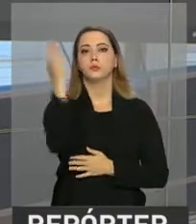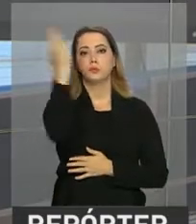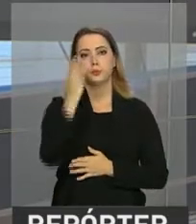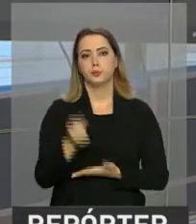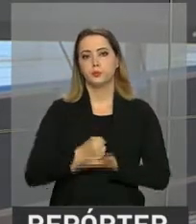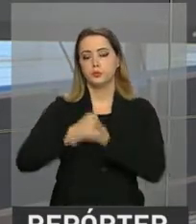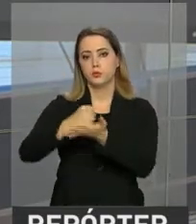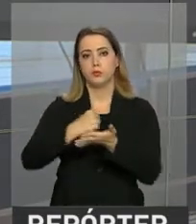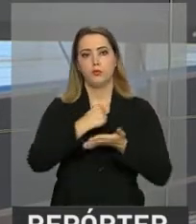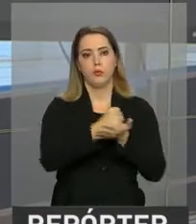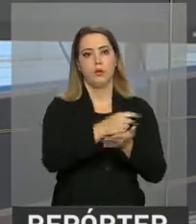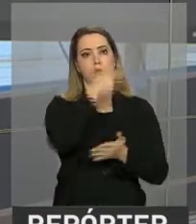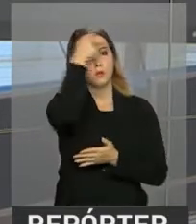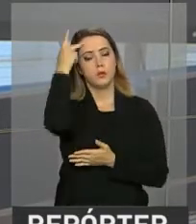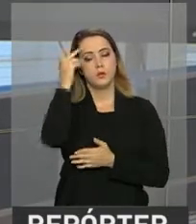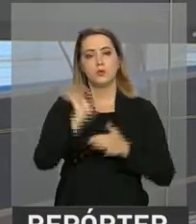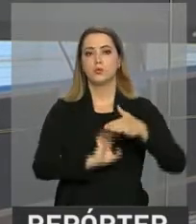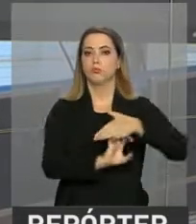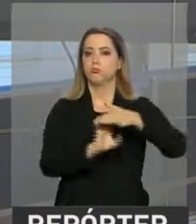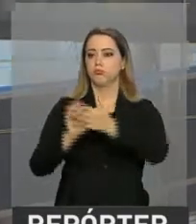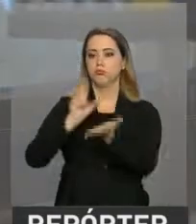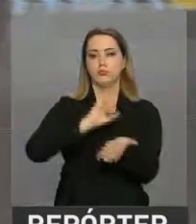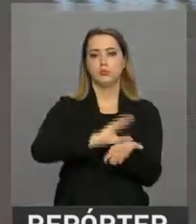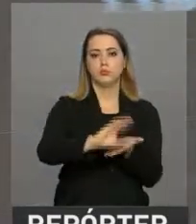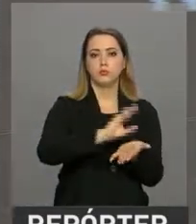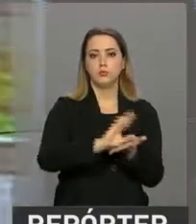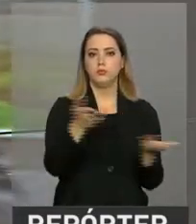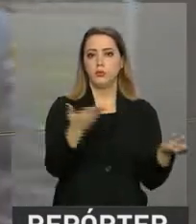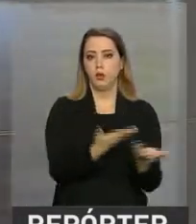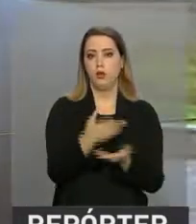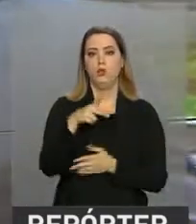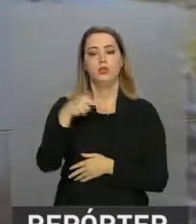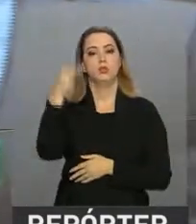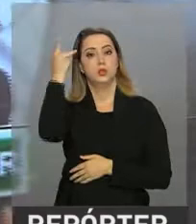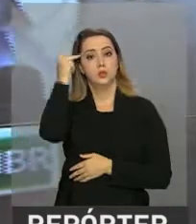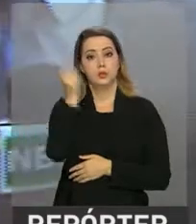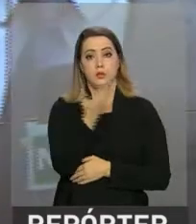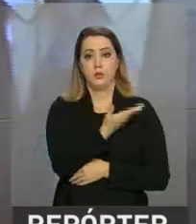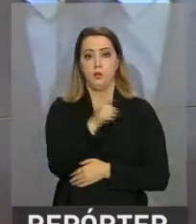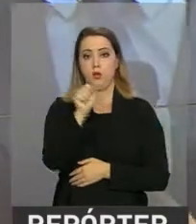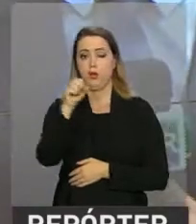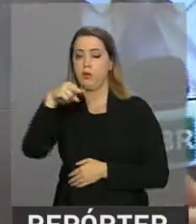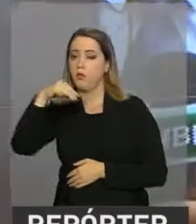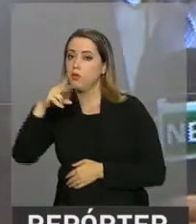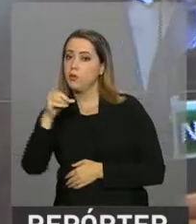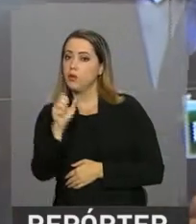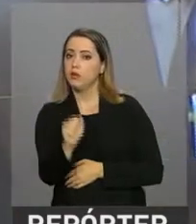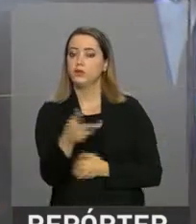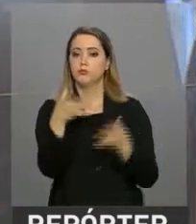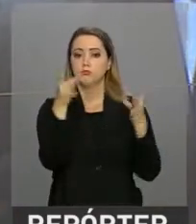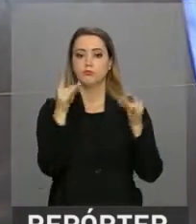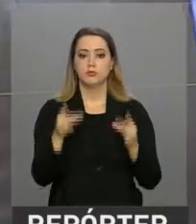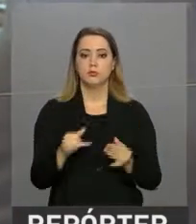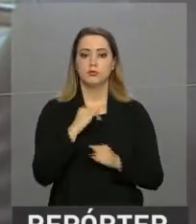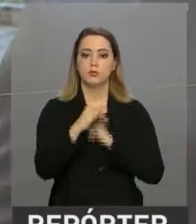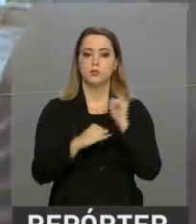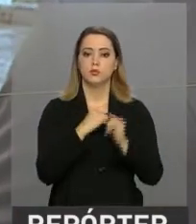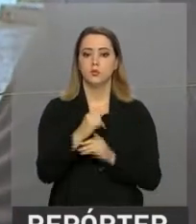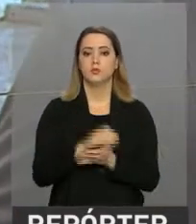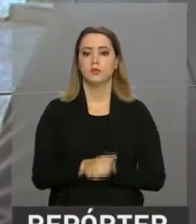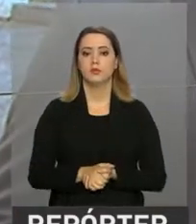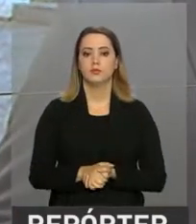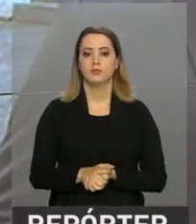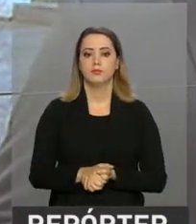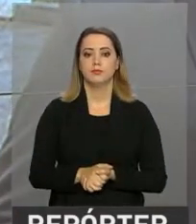oferece a investidores na capital paulista o repórter leonardo meio atrás ao vivo pra gente as informações leonardo boa